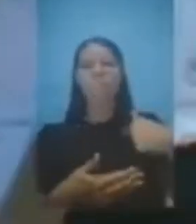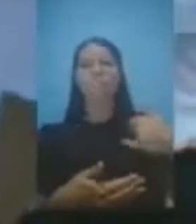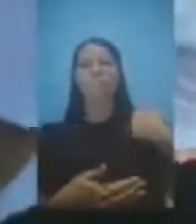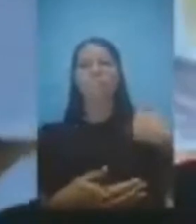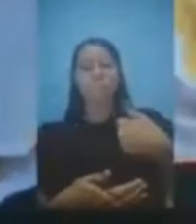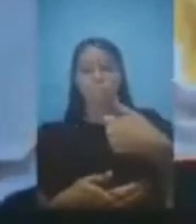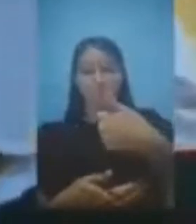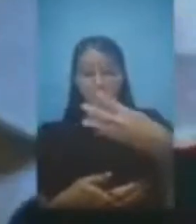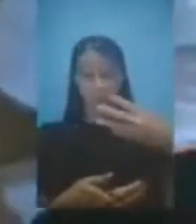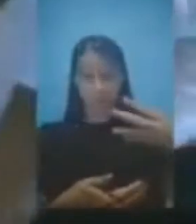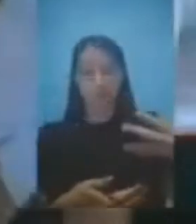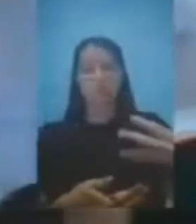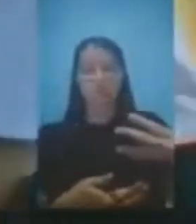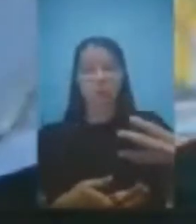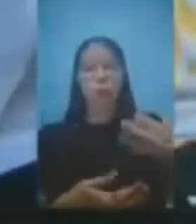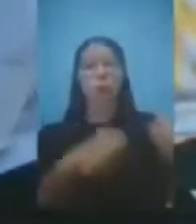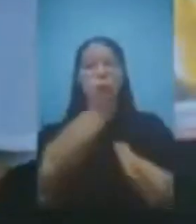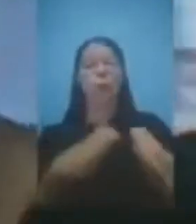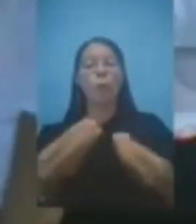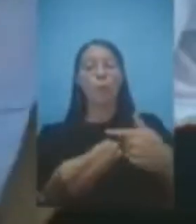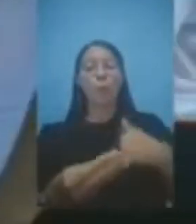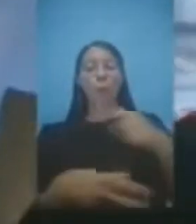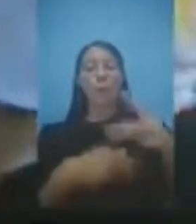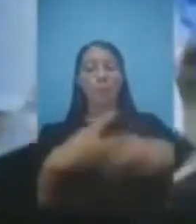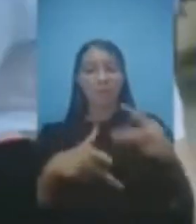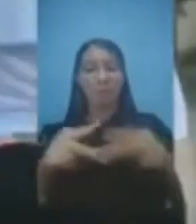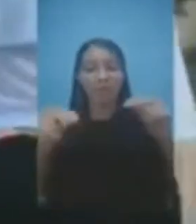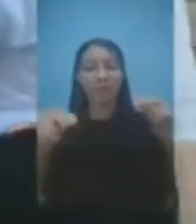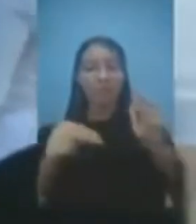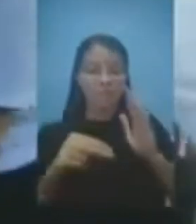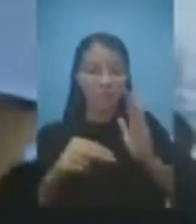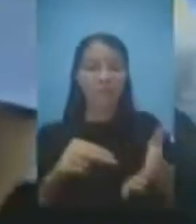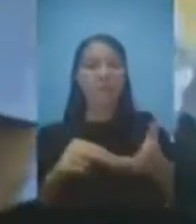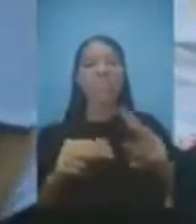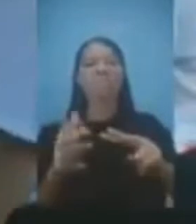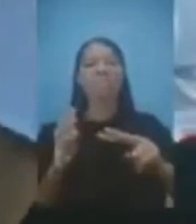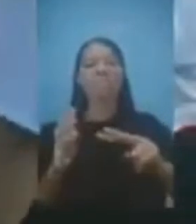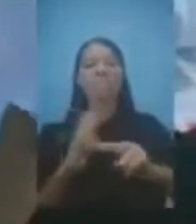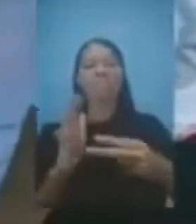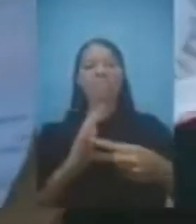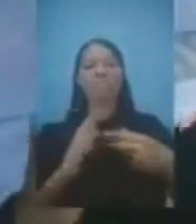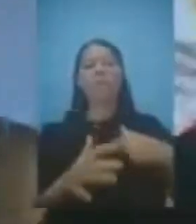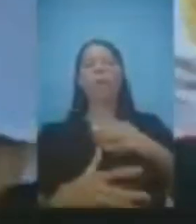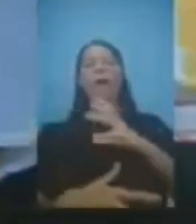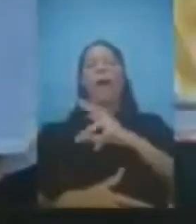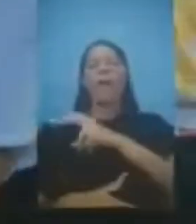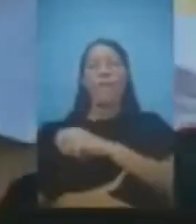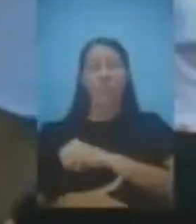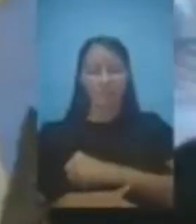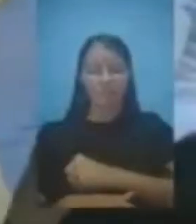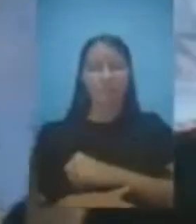seguinte, completei 14 anos, com meu presente antecipado, era grande o